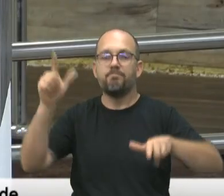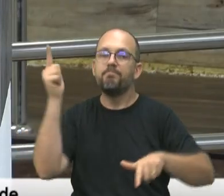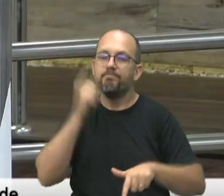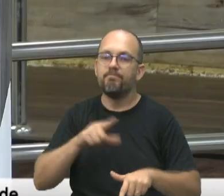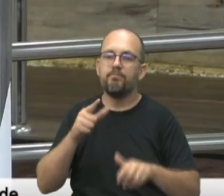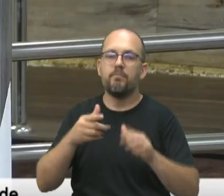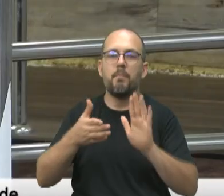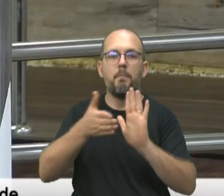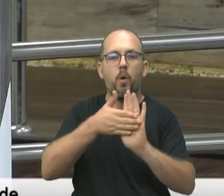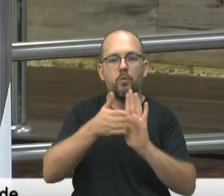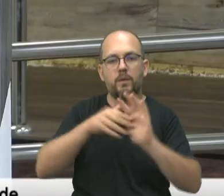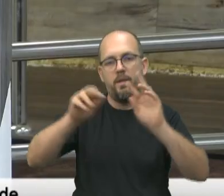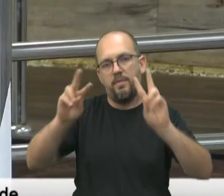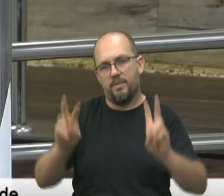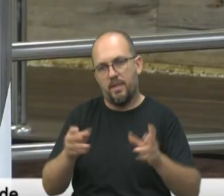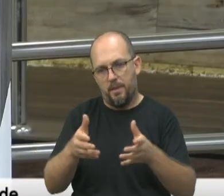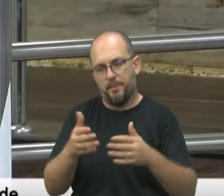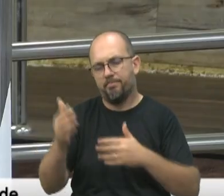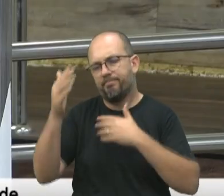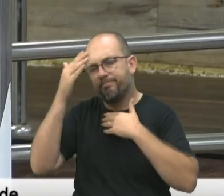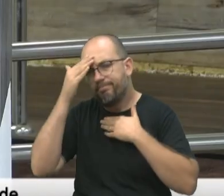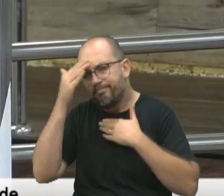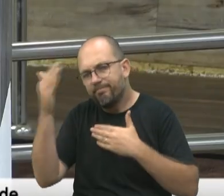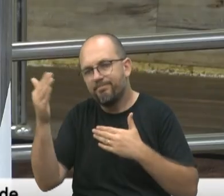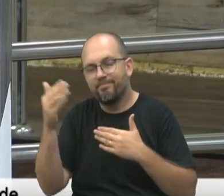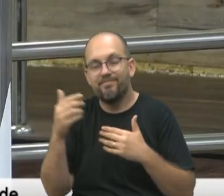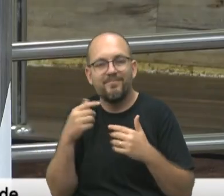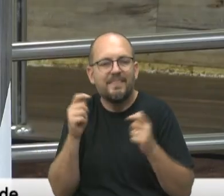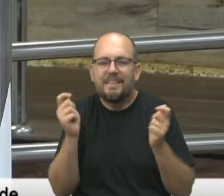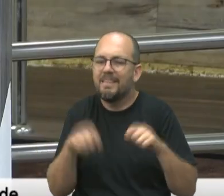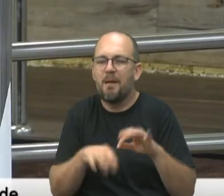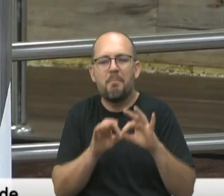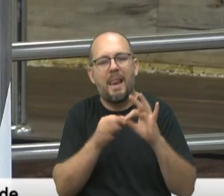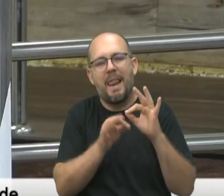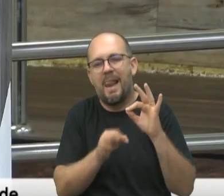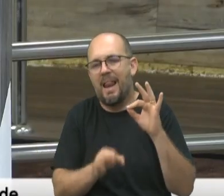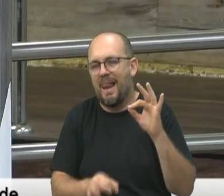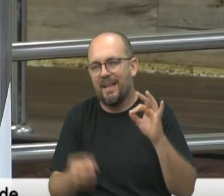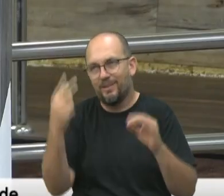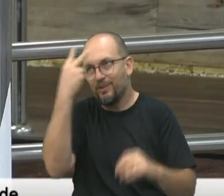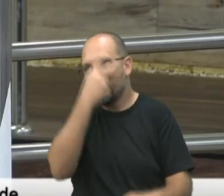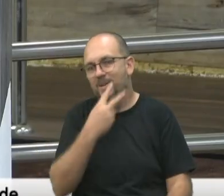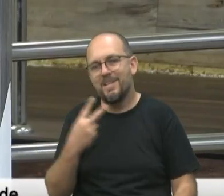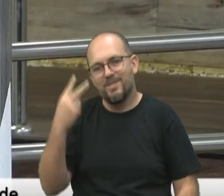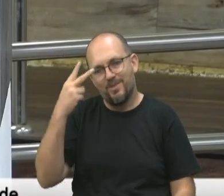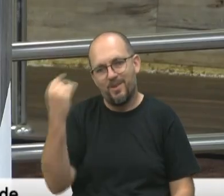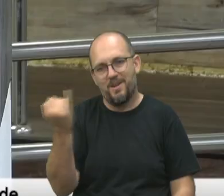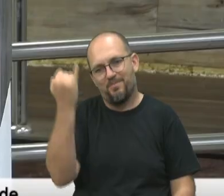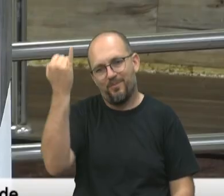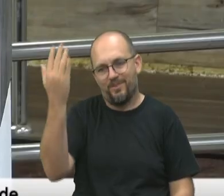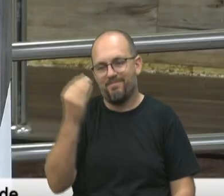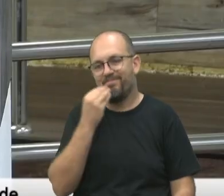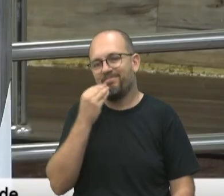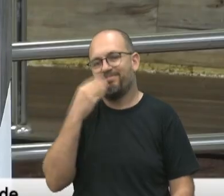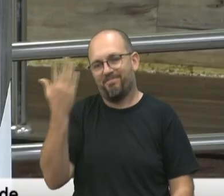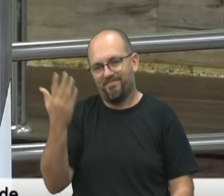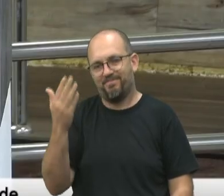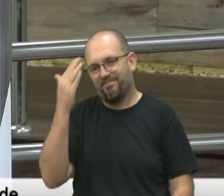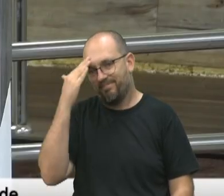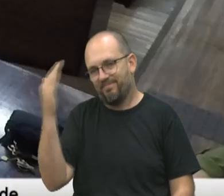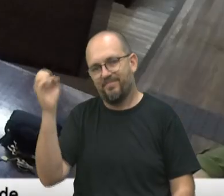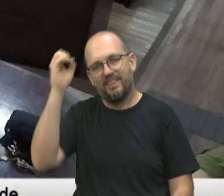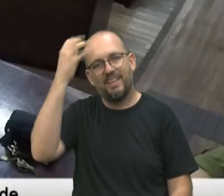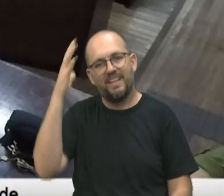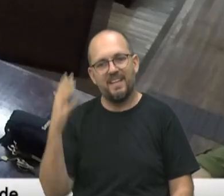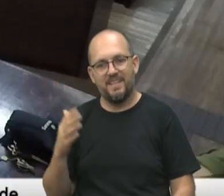pautar esse tema. Eu agradeço, eu consigo aqui ficar falando 2 horas sobre o tema e a importância desse projeto de lei. Muito obrigado, Dani. Obrigada